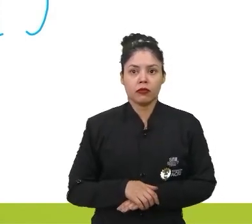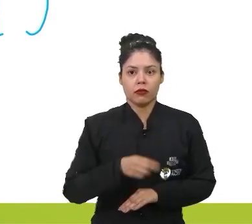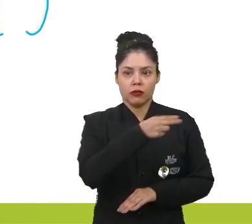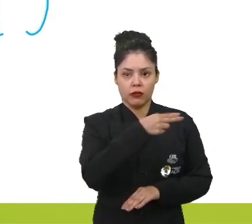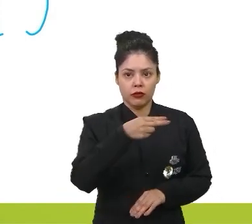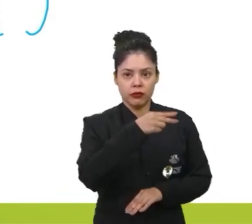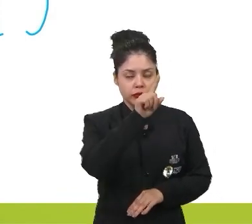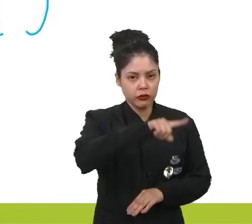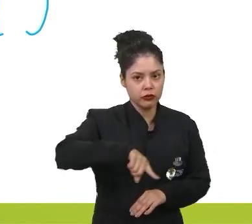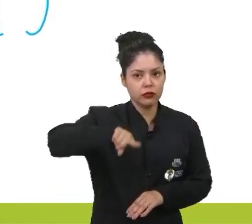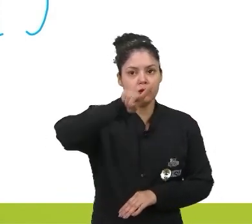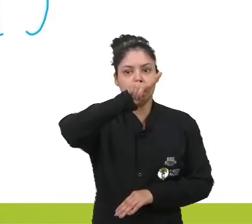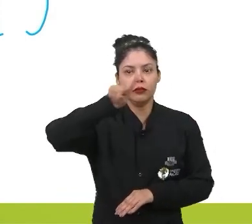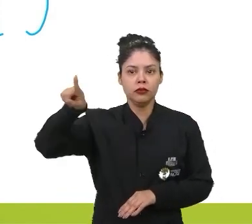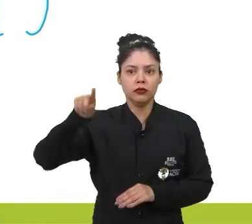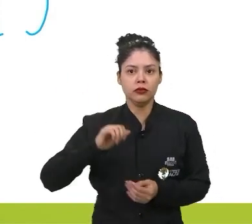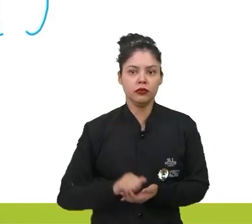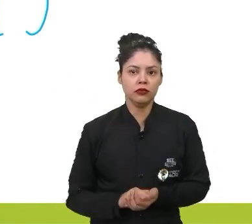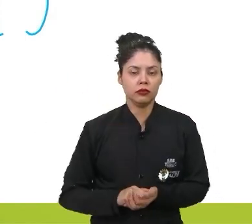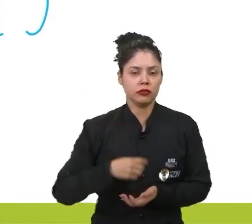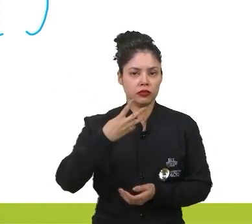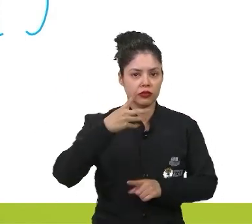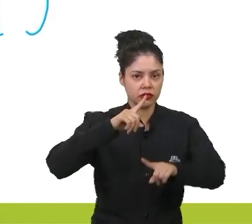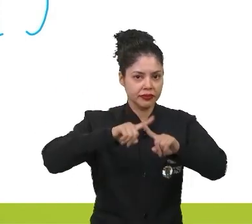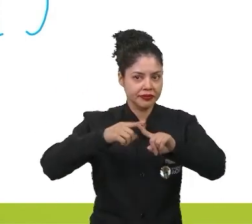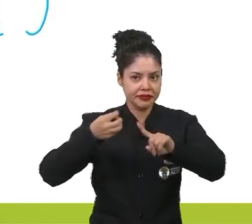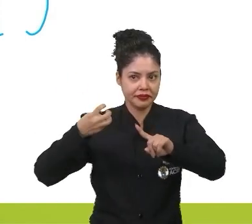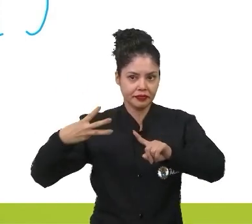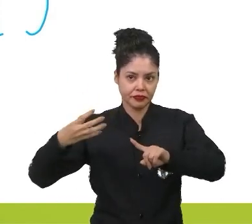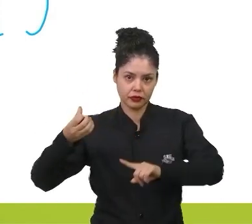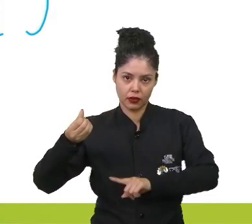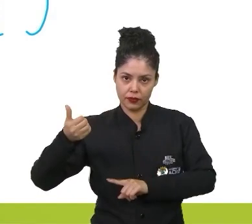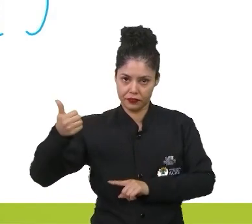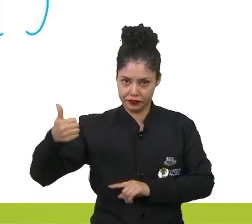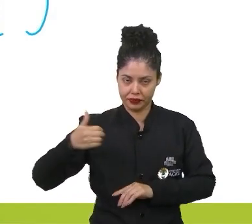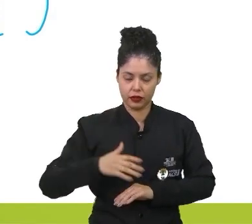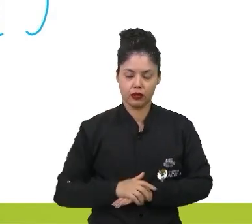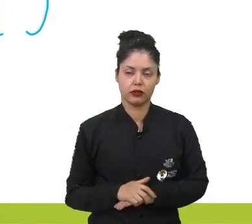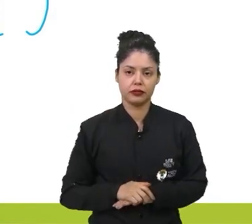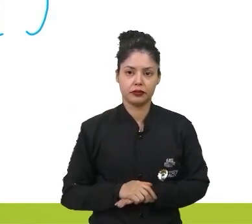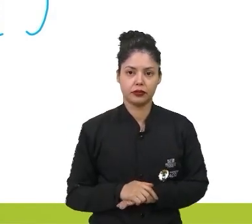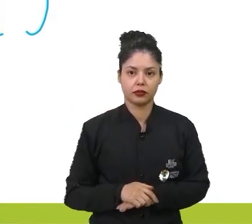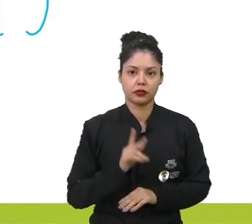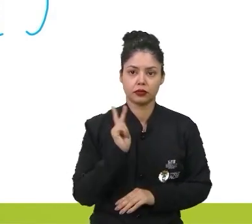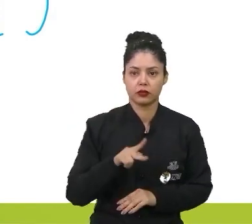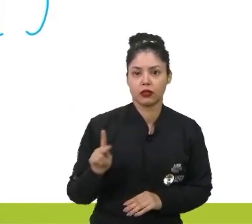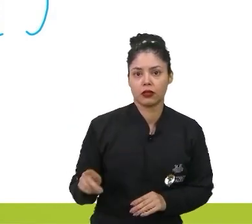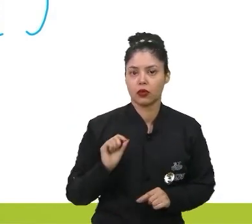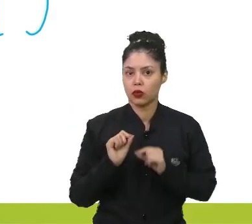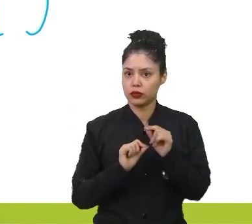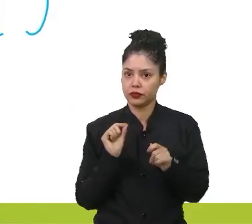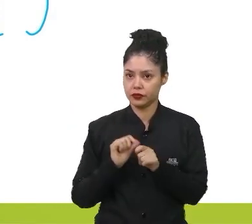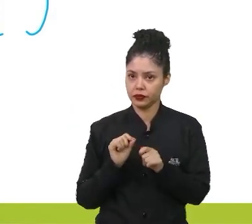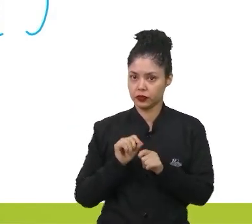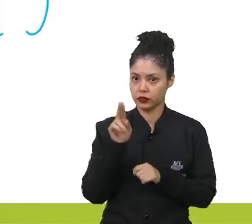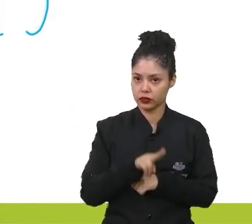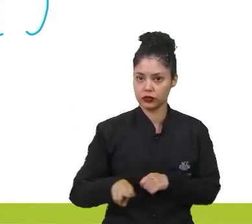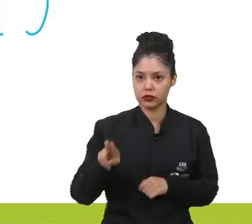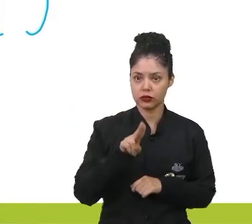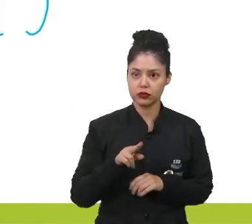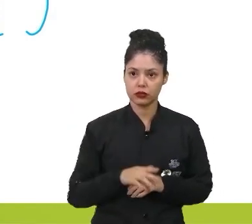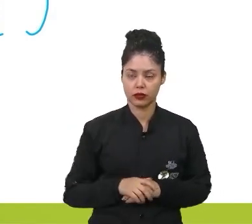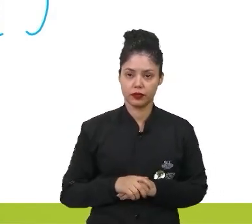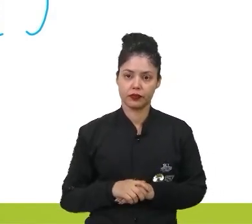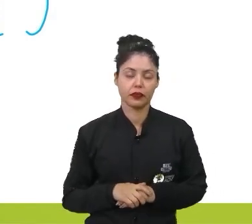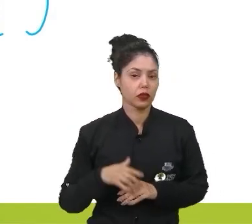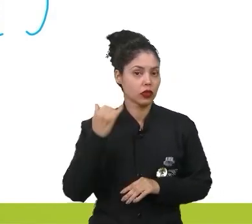ter igual a raiz quadrada de 4 vezes 361. Professor, por que você não utiliza, professor,